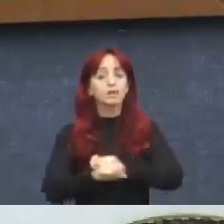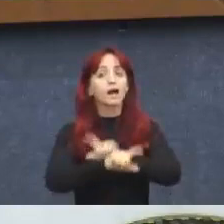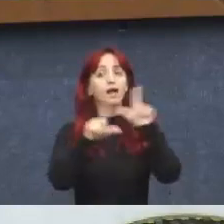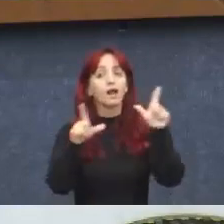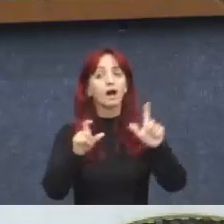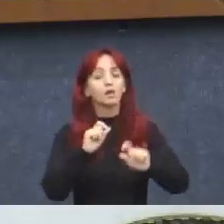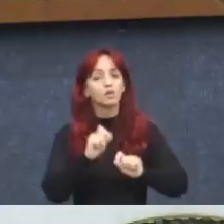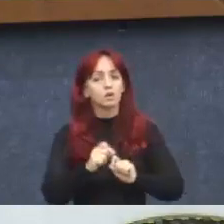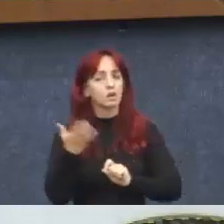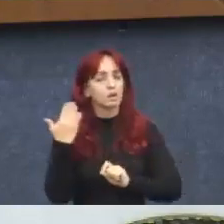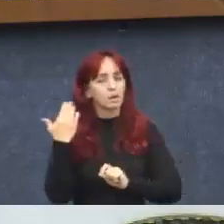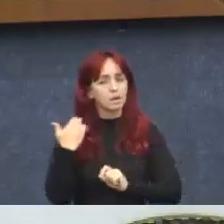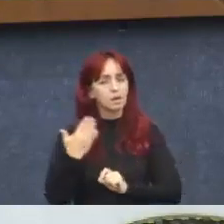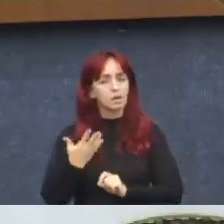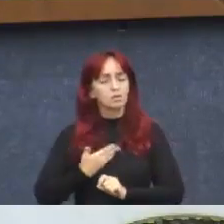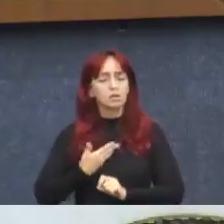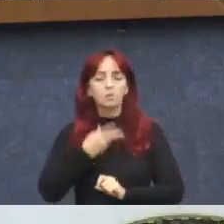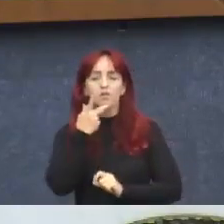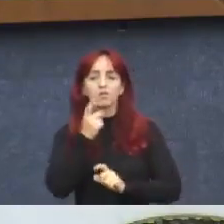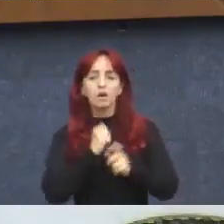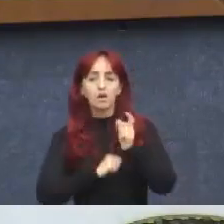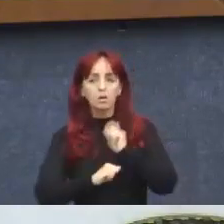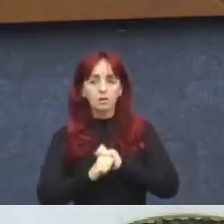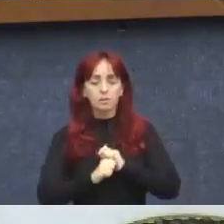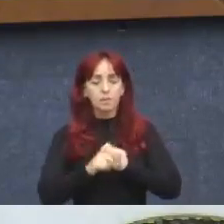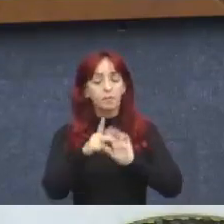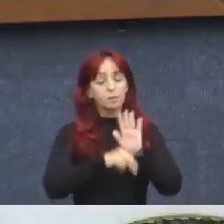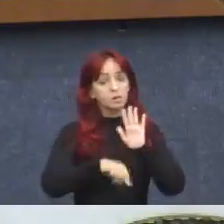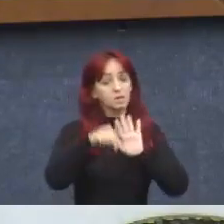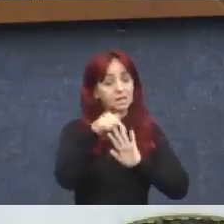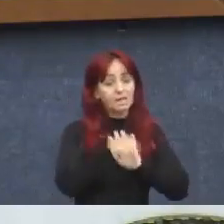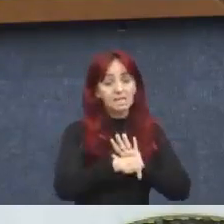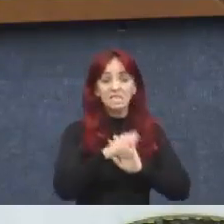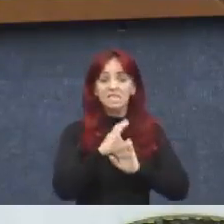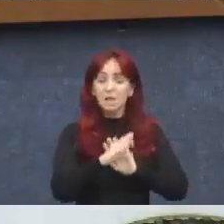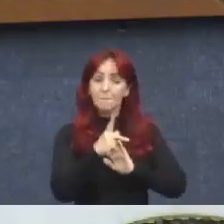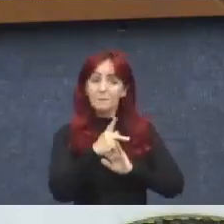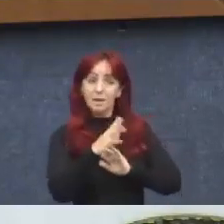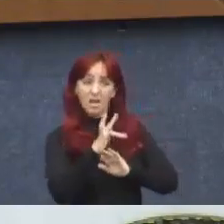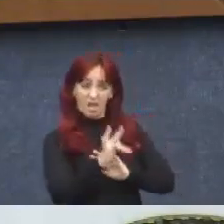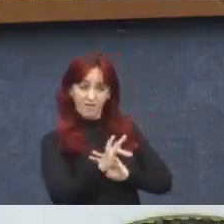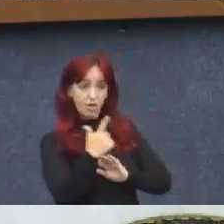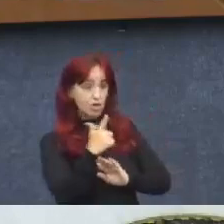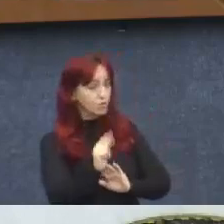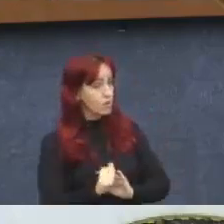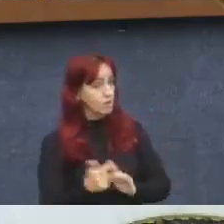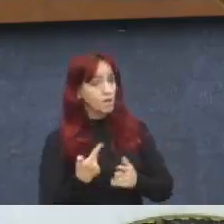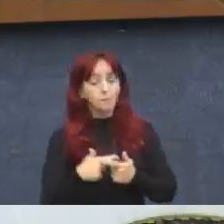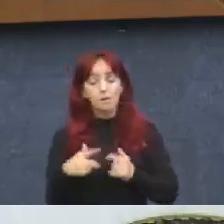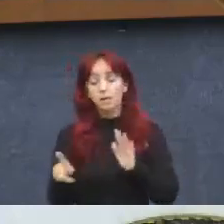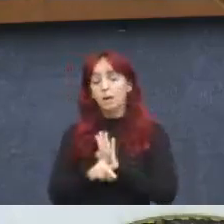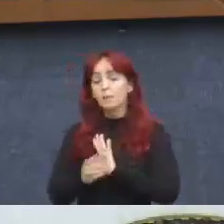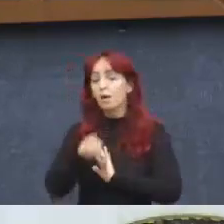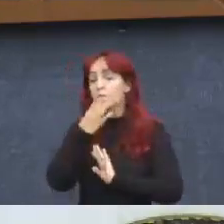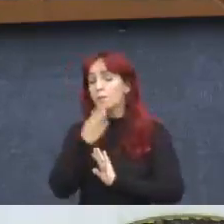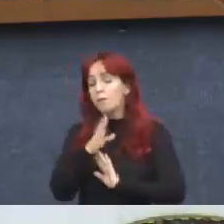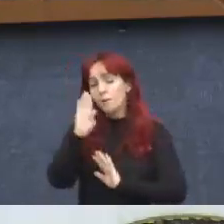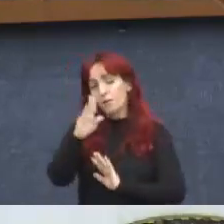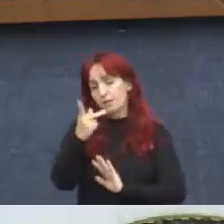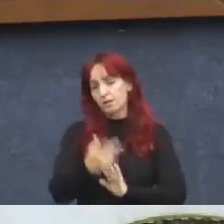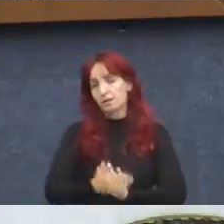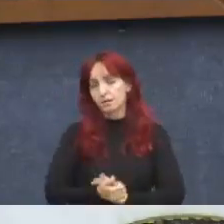um colega nosso que hoje é secretário, projeto aqui não tem CPF. Projeto bom para a cidade. Né?